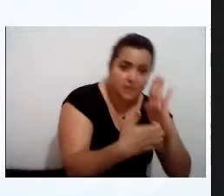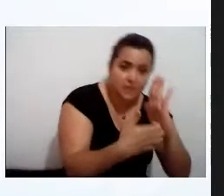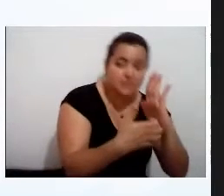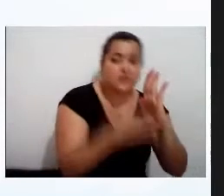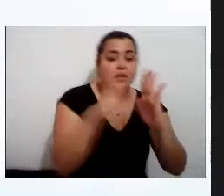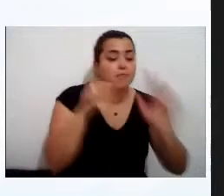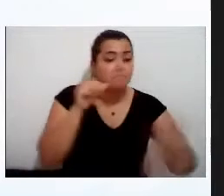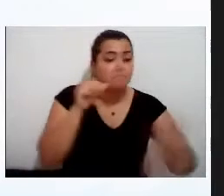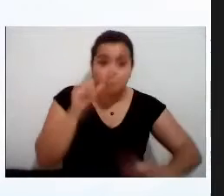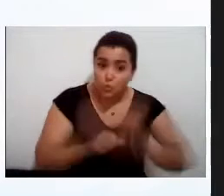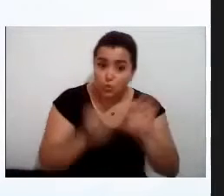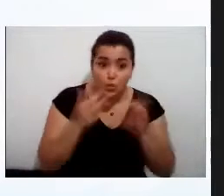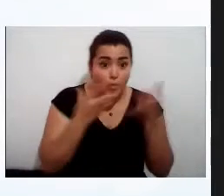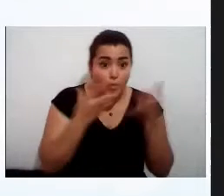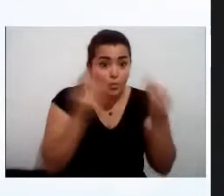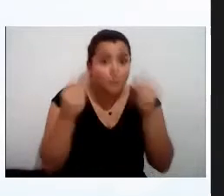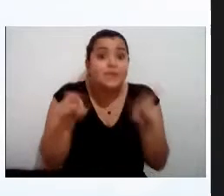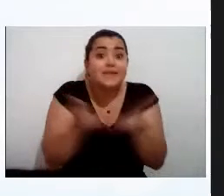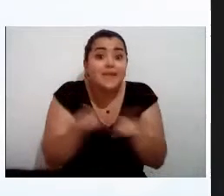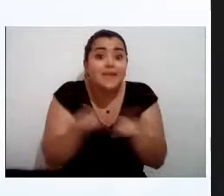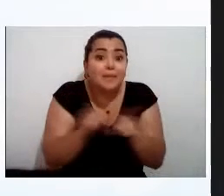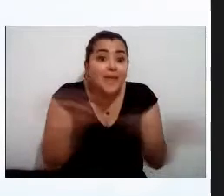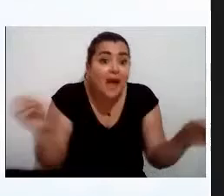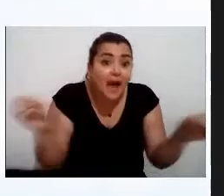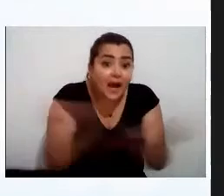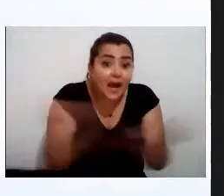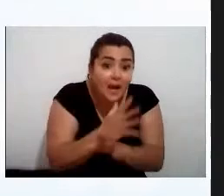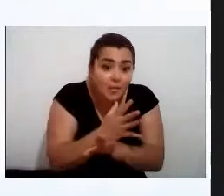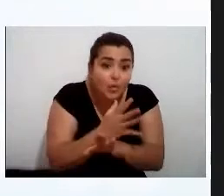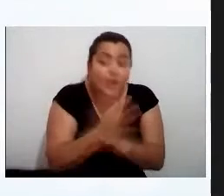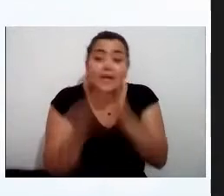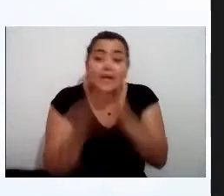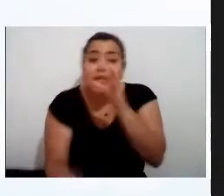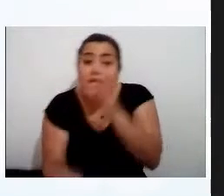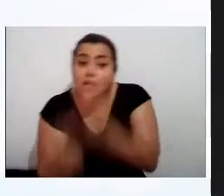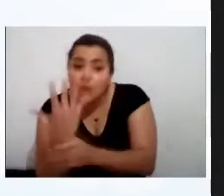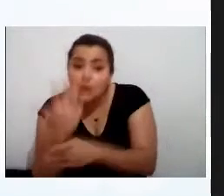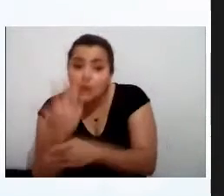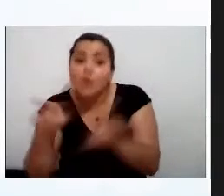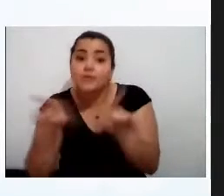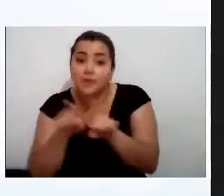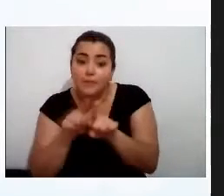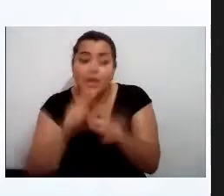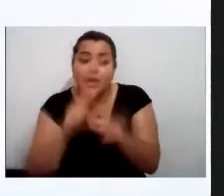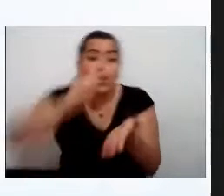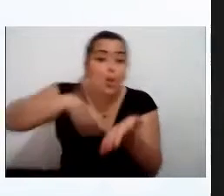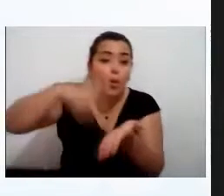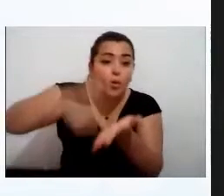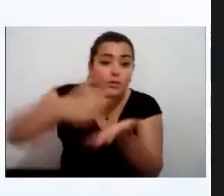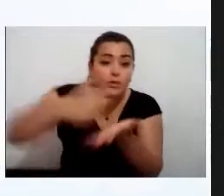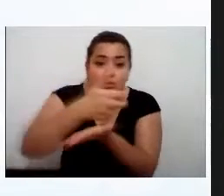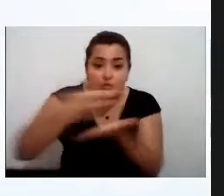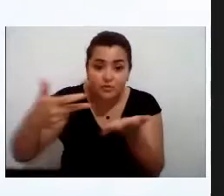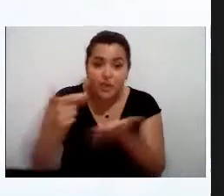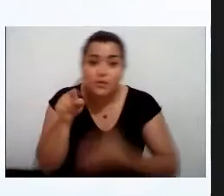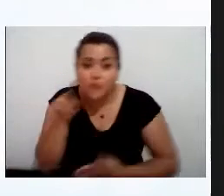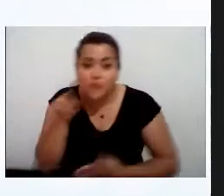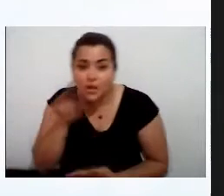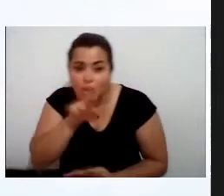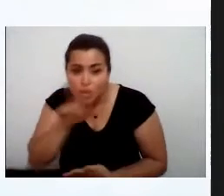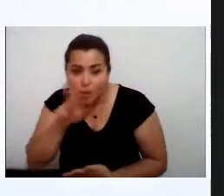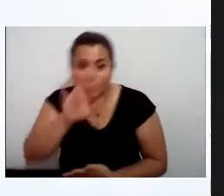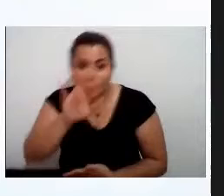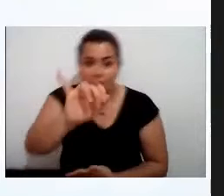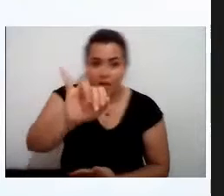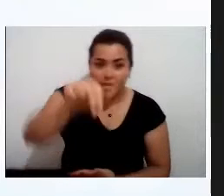novos contratos. Um desses é o contrato intermitente de trabalho, que vulnerou completamente a relação